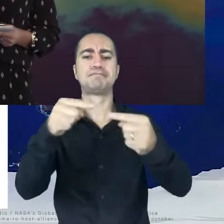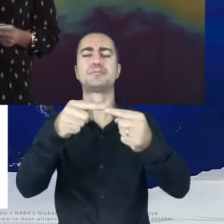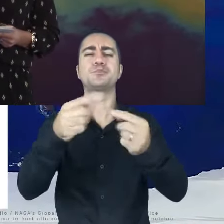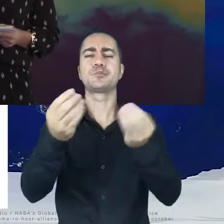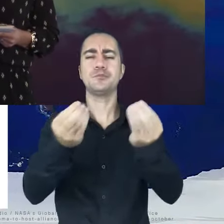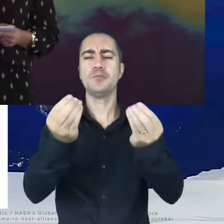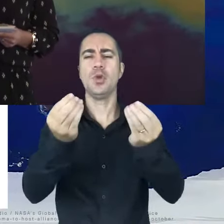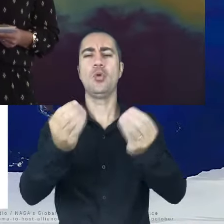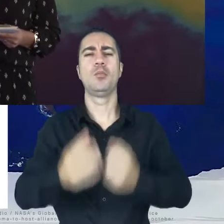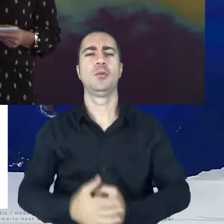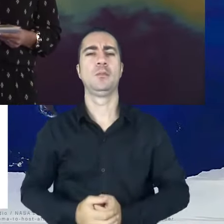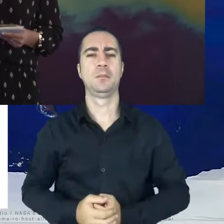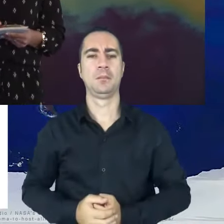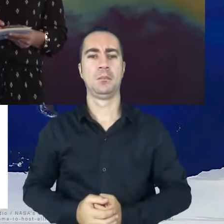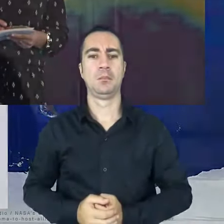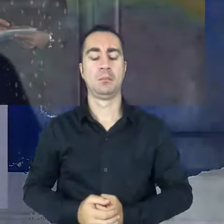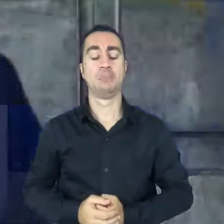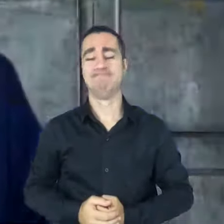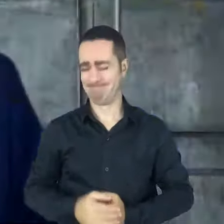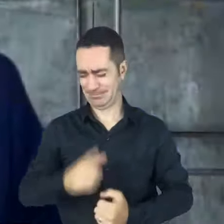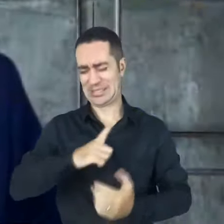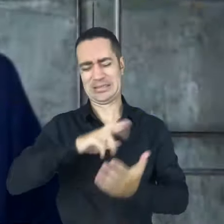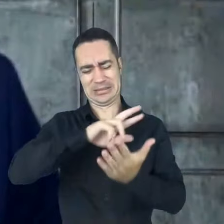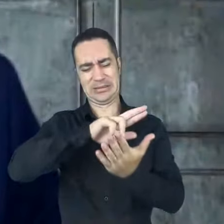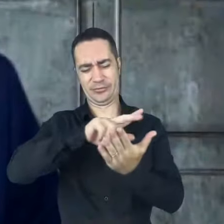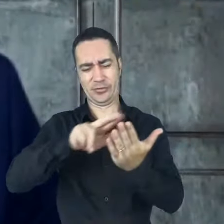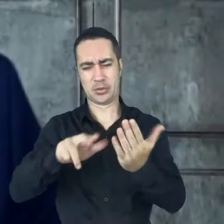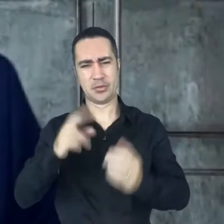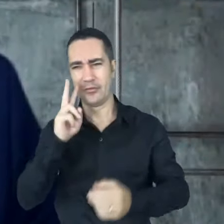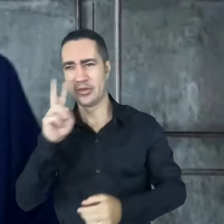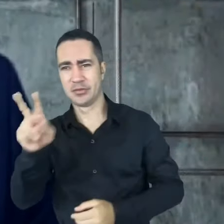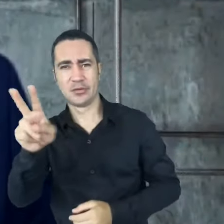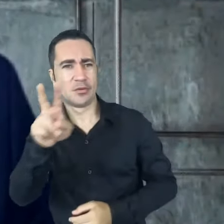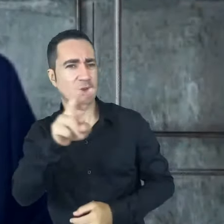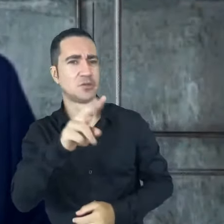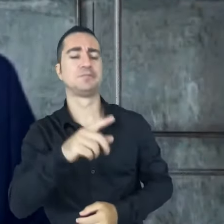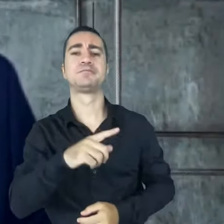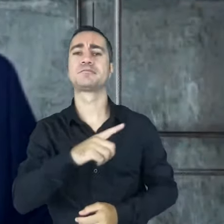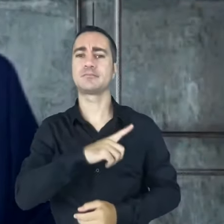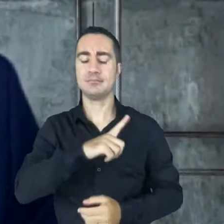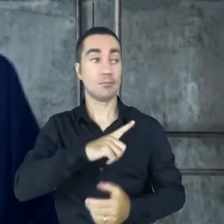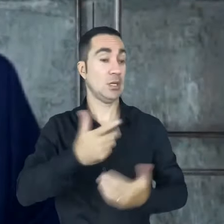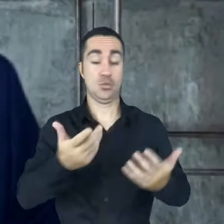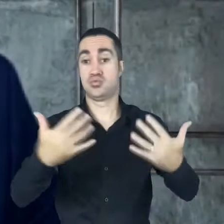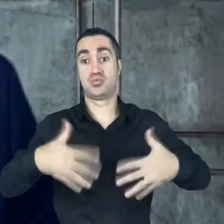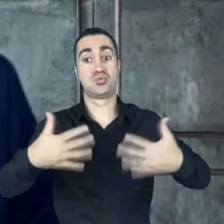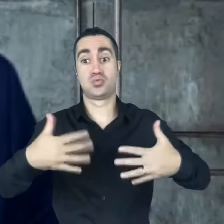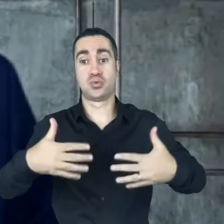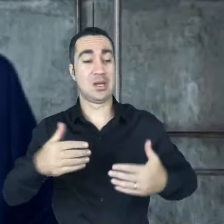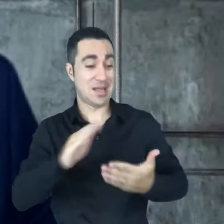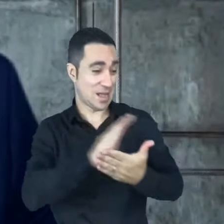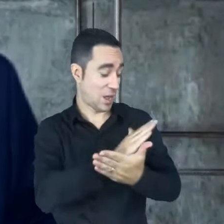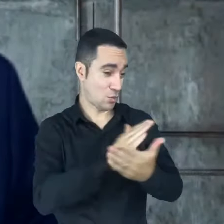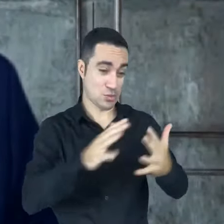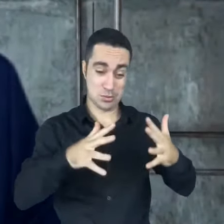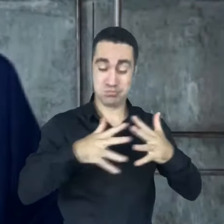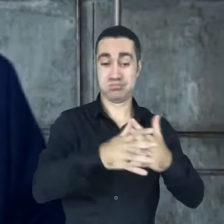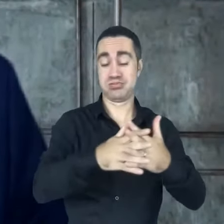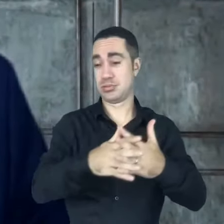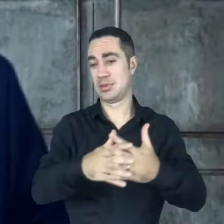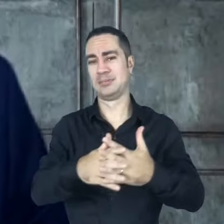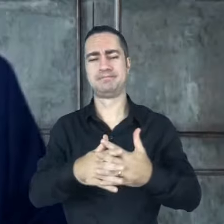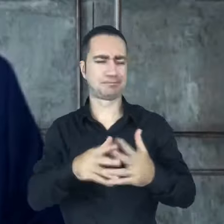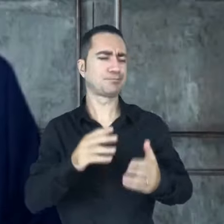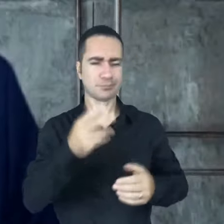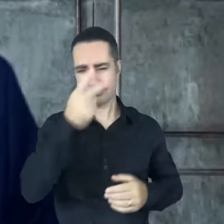Fazendo muita coisa por um lado, né? Tem um barata voa do outro lado, né? No sentido de que muita gente sabendo que tem que fazer